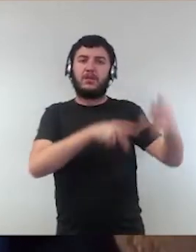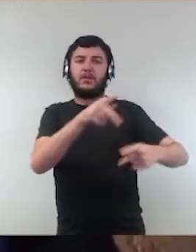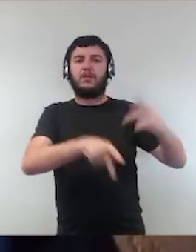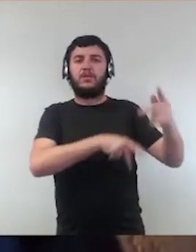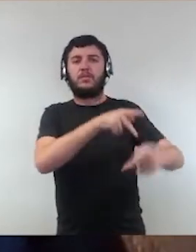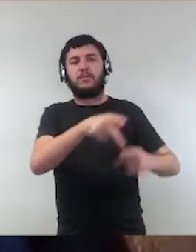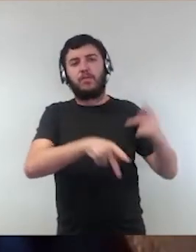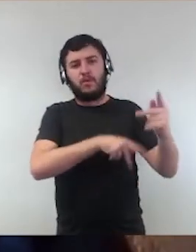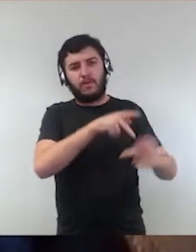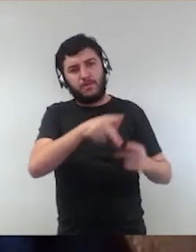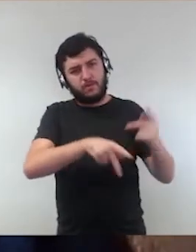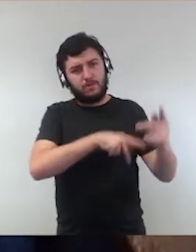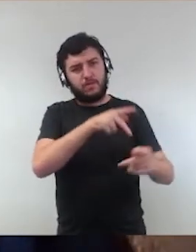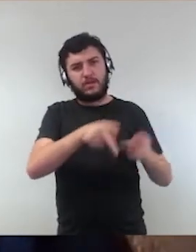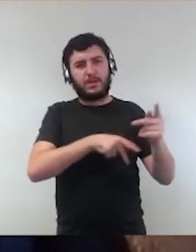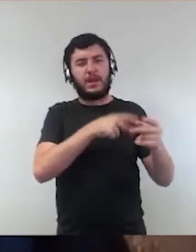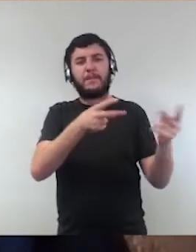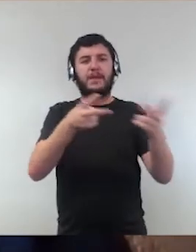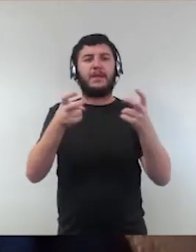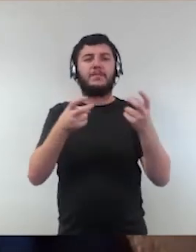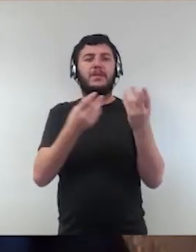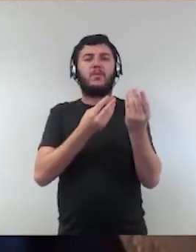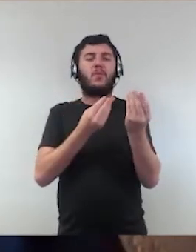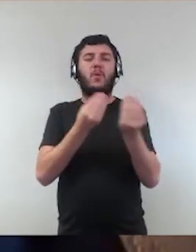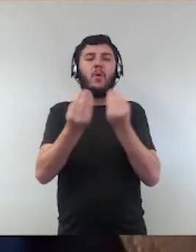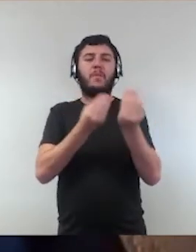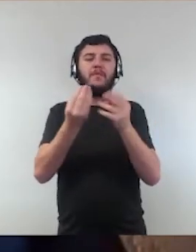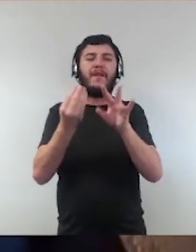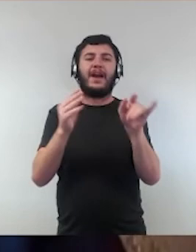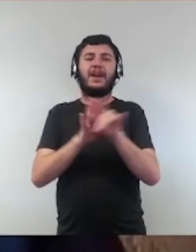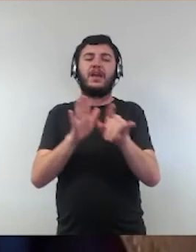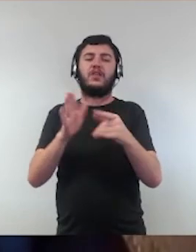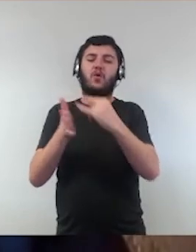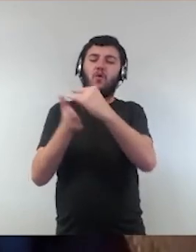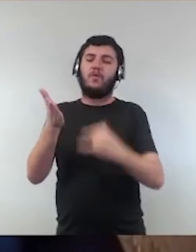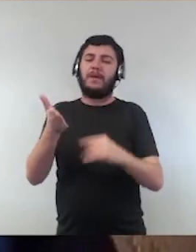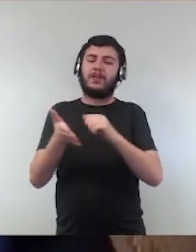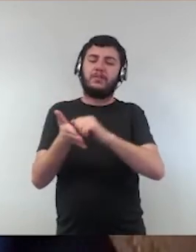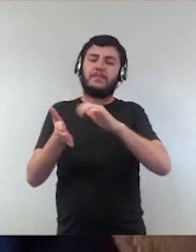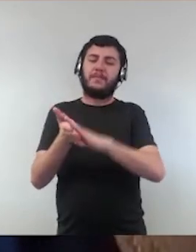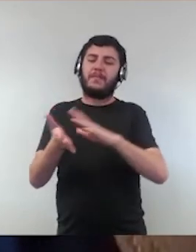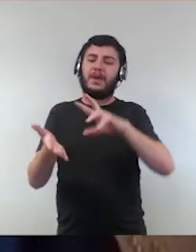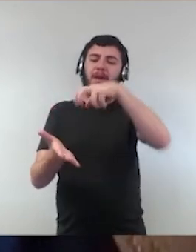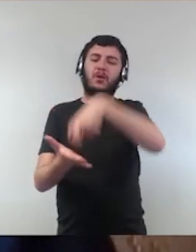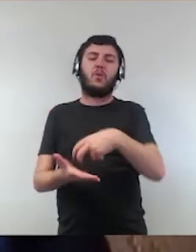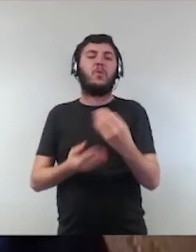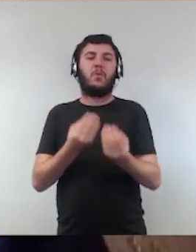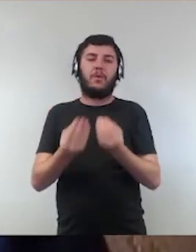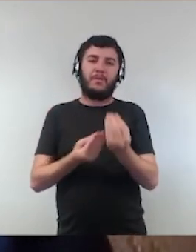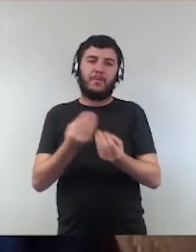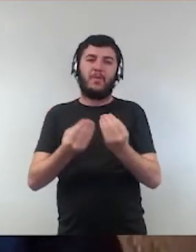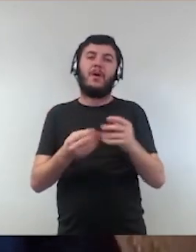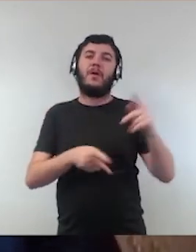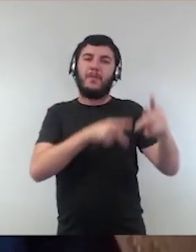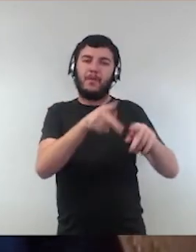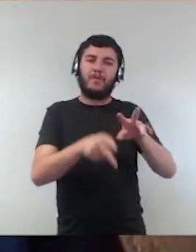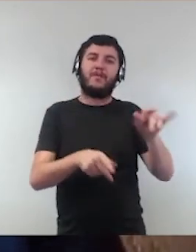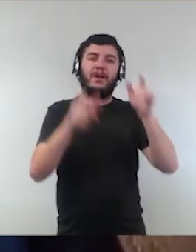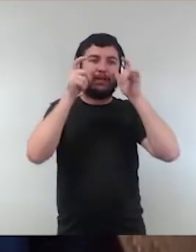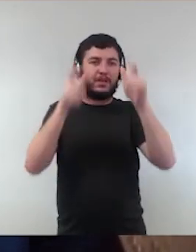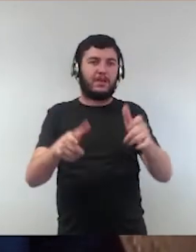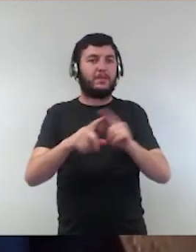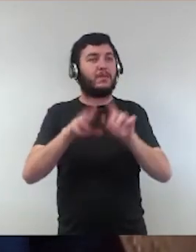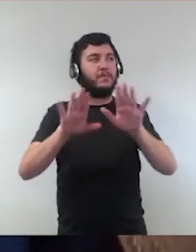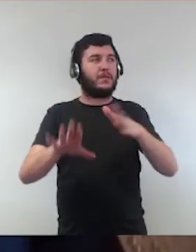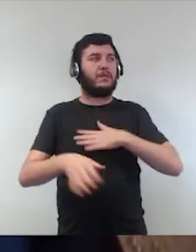penal. Então, os critérios da necessidade e proporcionalidade talvez não, vão ser diretos, não estão, na minha